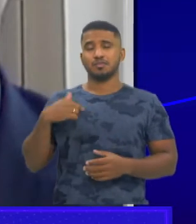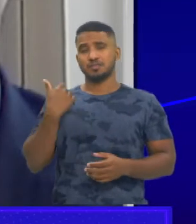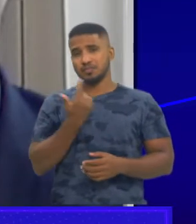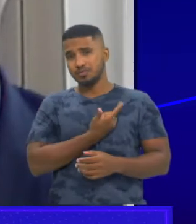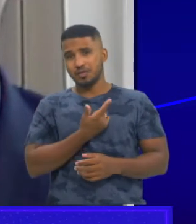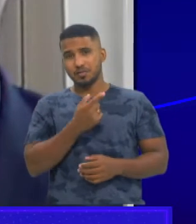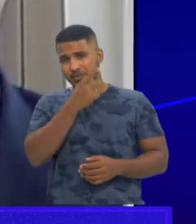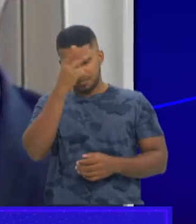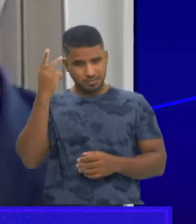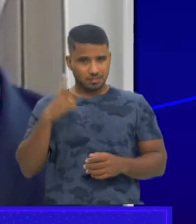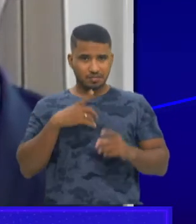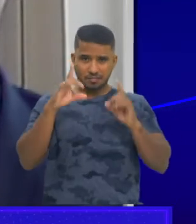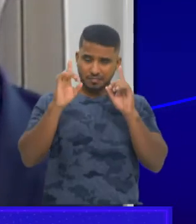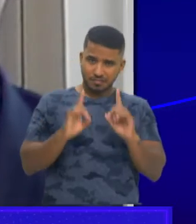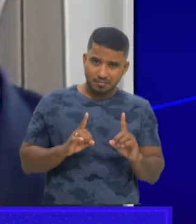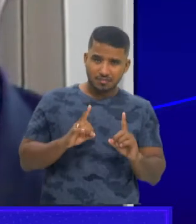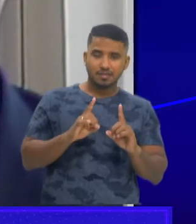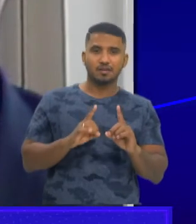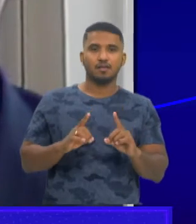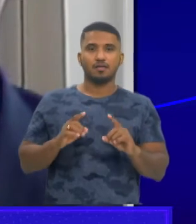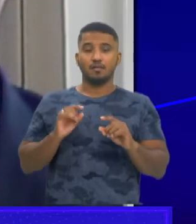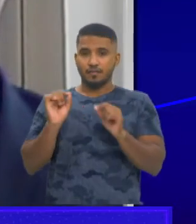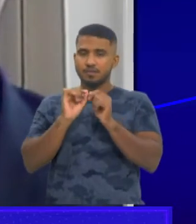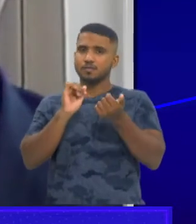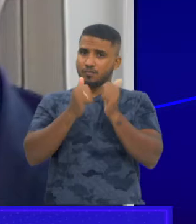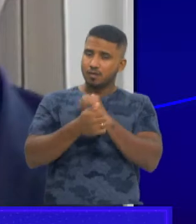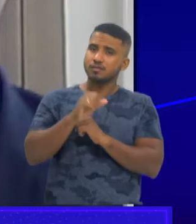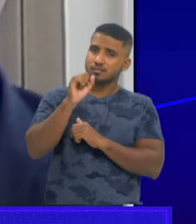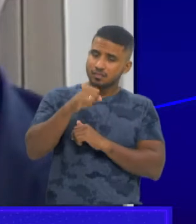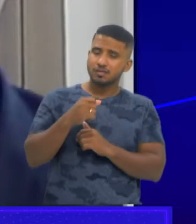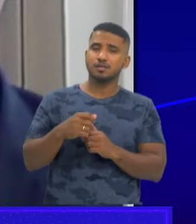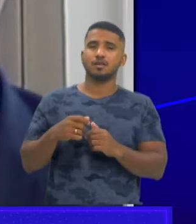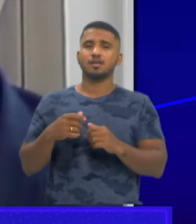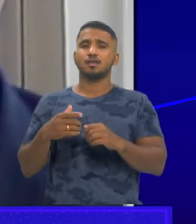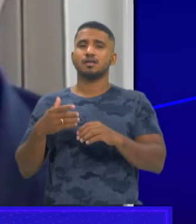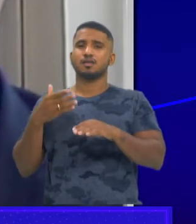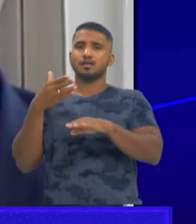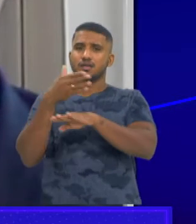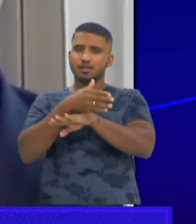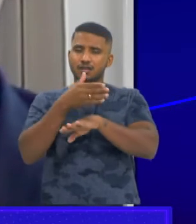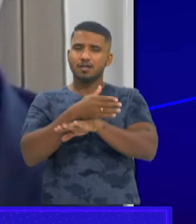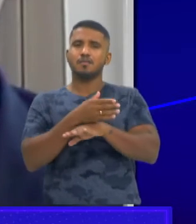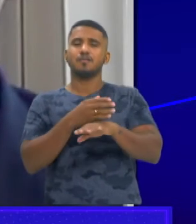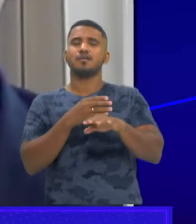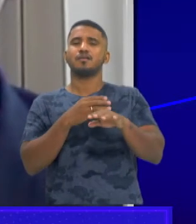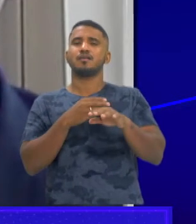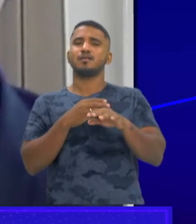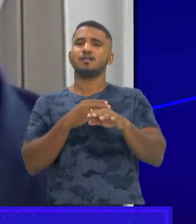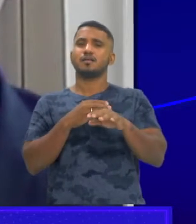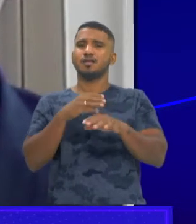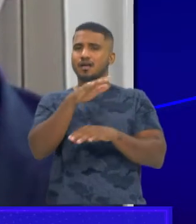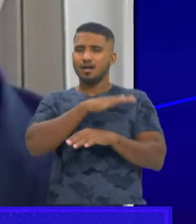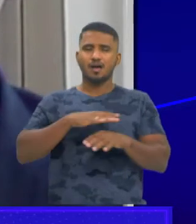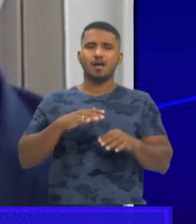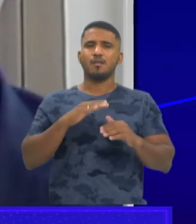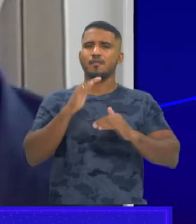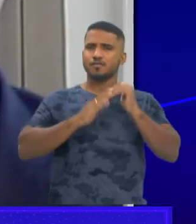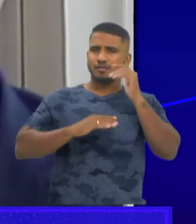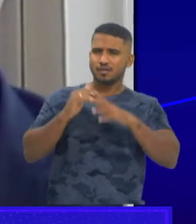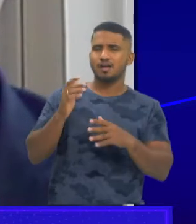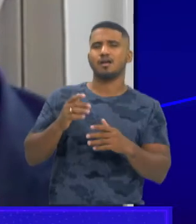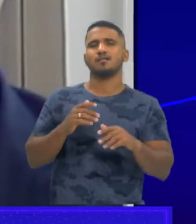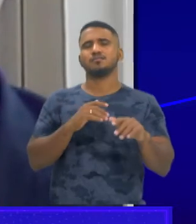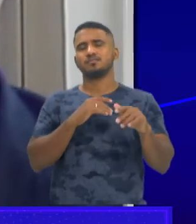é uma evolução nesse campo, né? Que há um bom tempo nós, pessoas com deficiência,